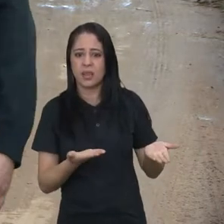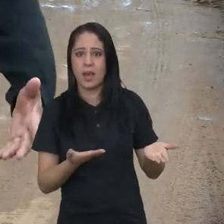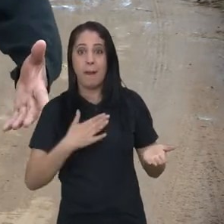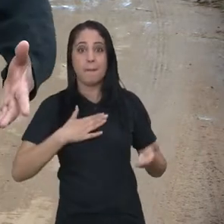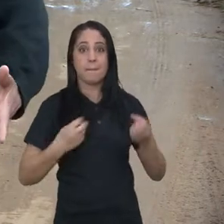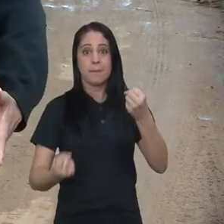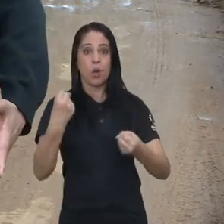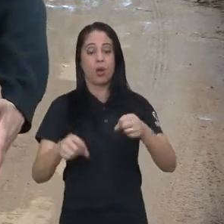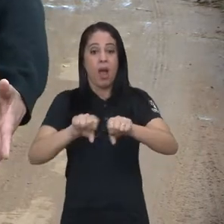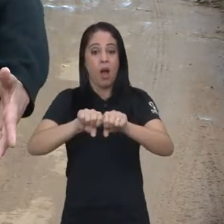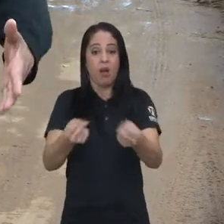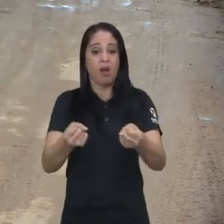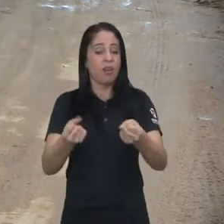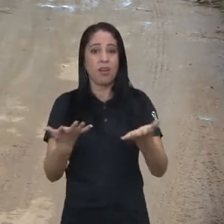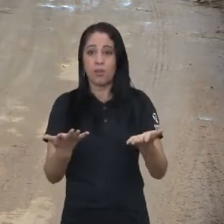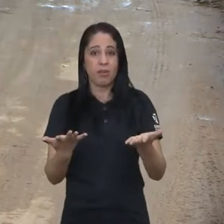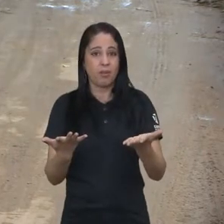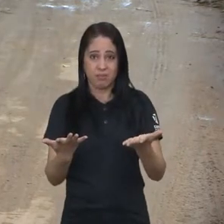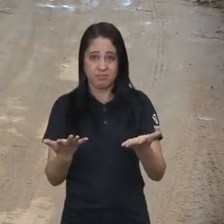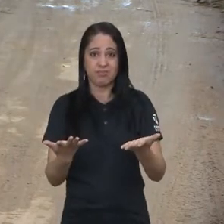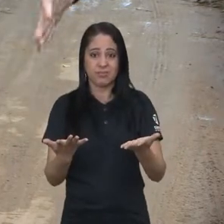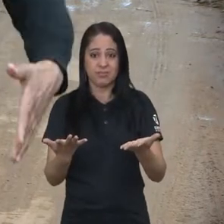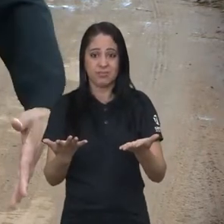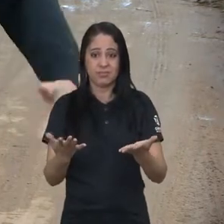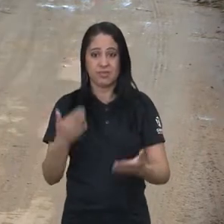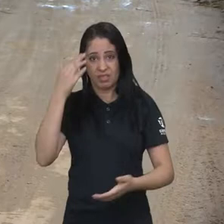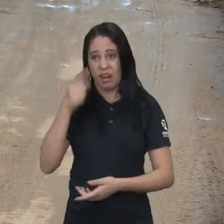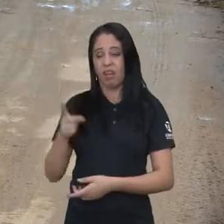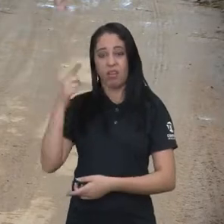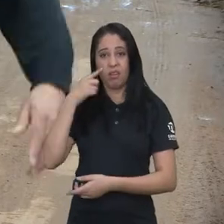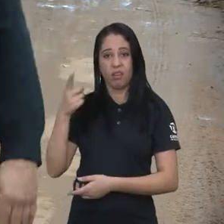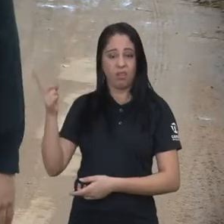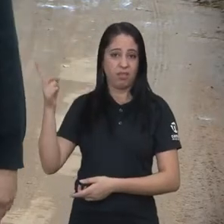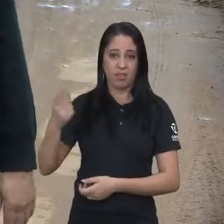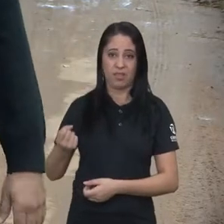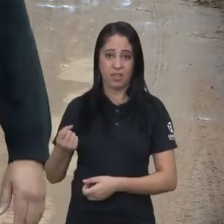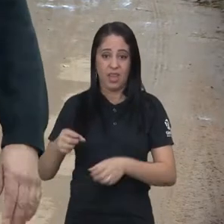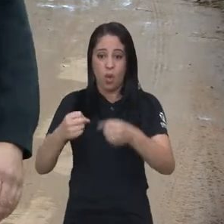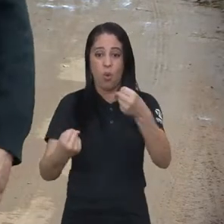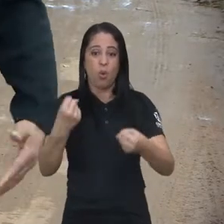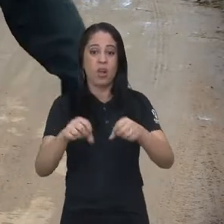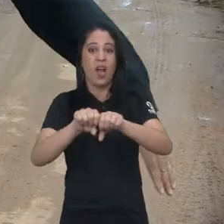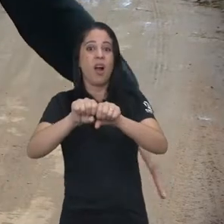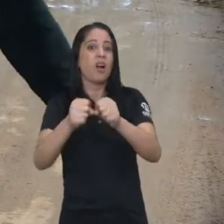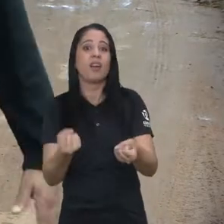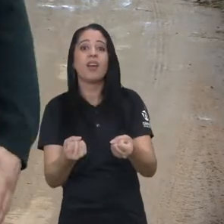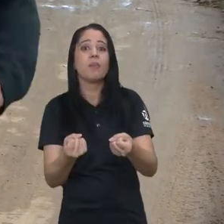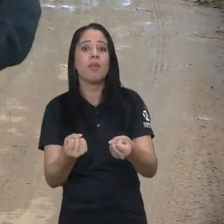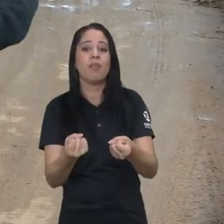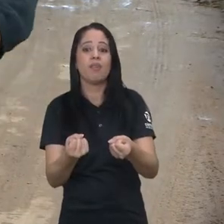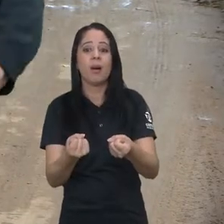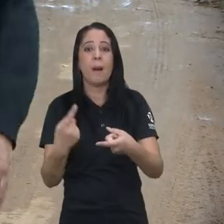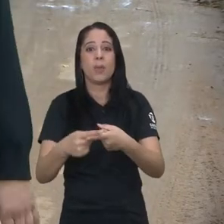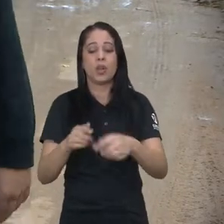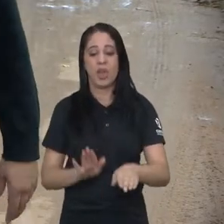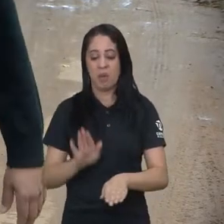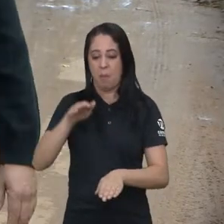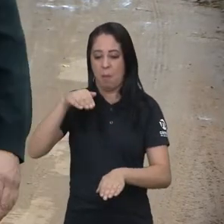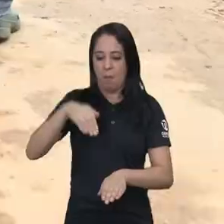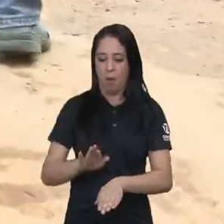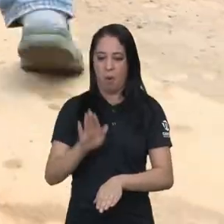estamos vivendo assim mesmo meu carro mesmo quebrou meu amortecedor quebrou meu carro até tá ali local quebrou entendeu tem que vos